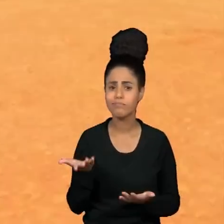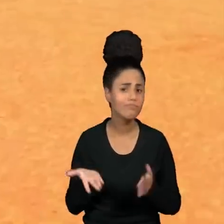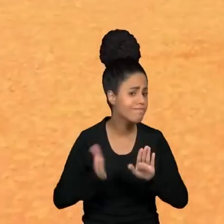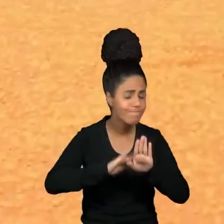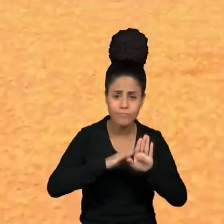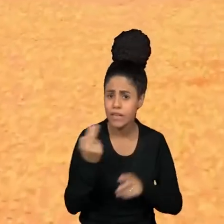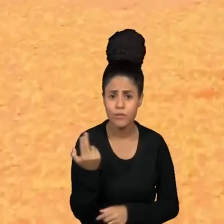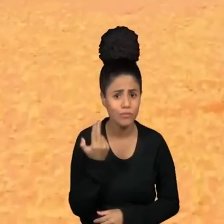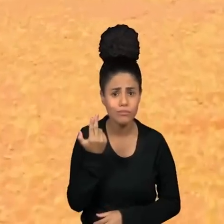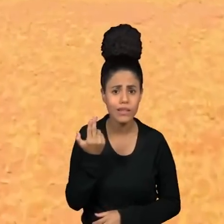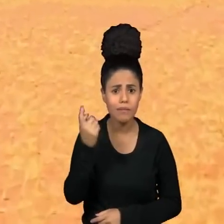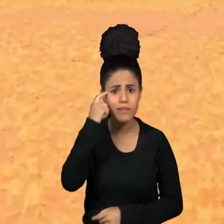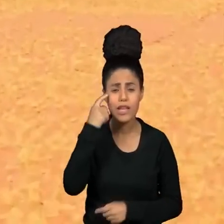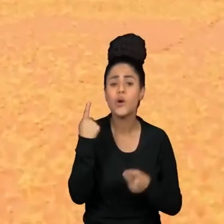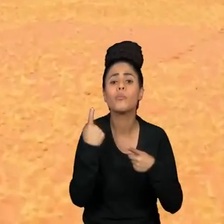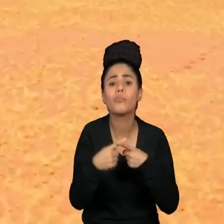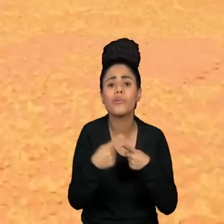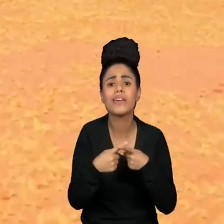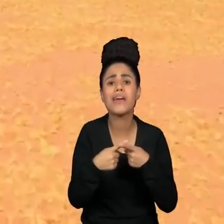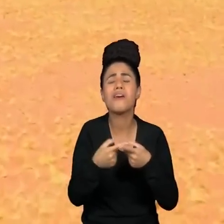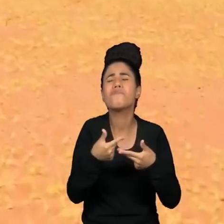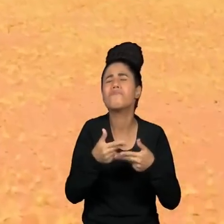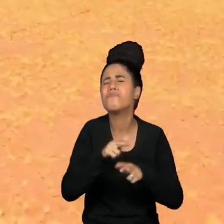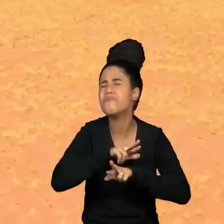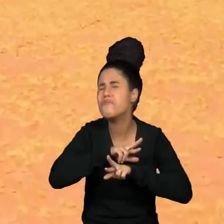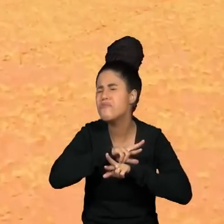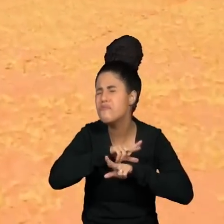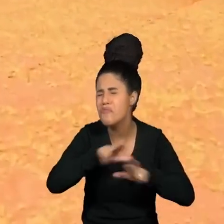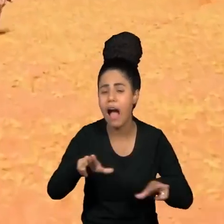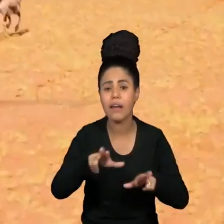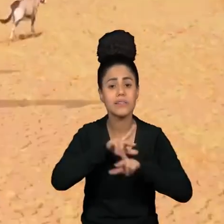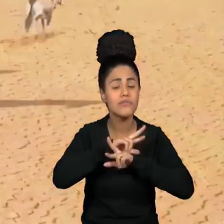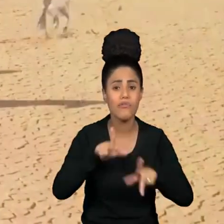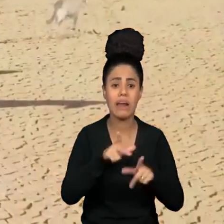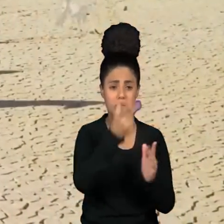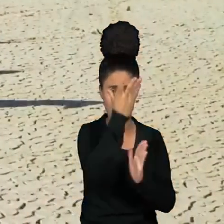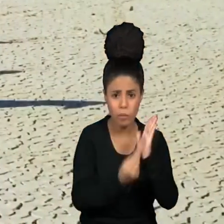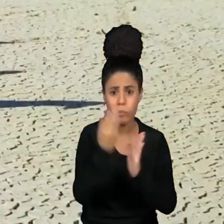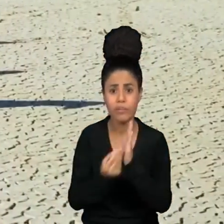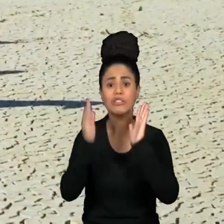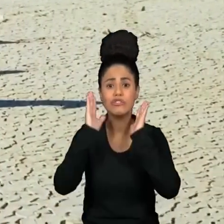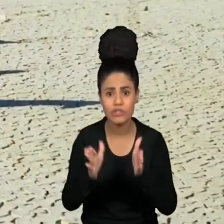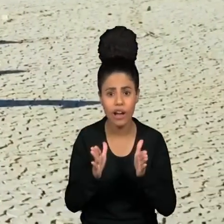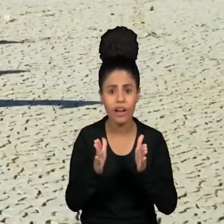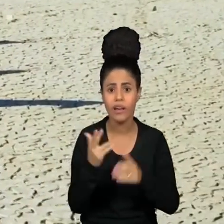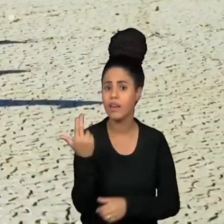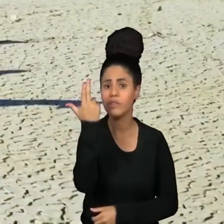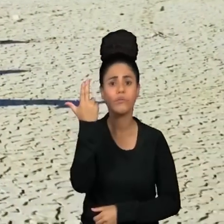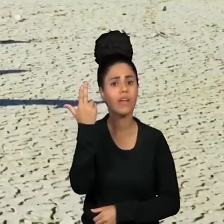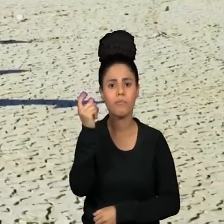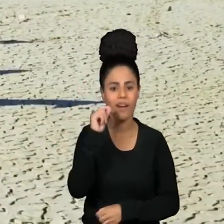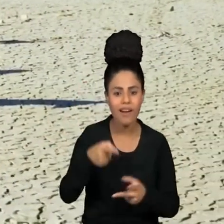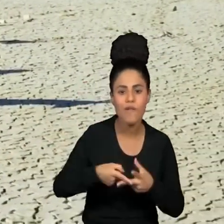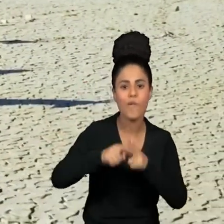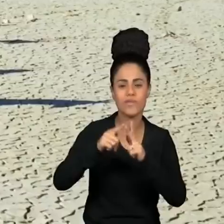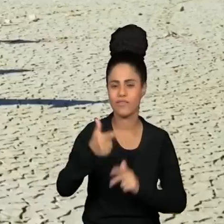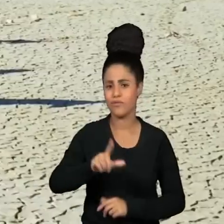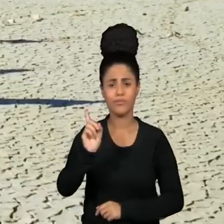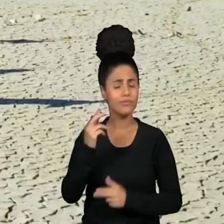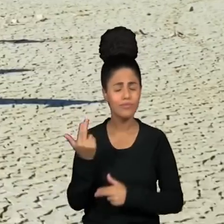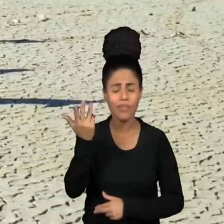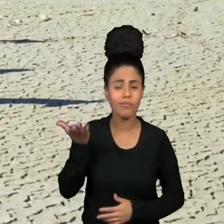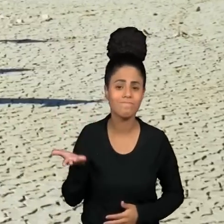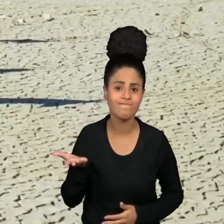espécies já foram perdidas, várias espécies estão ameaçadas por diferentes fatores.